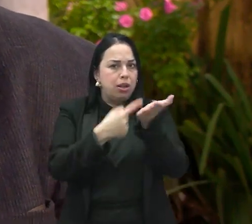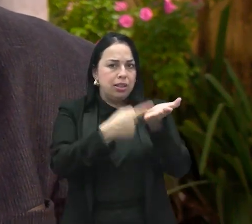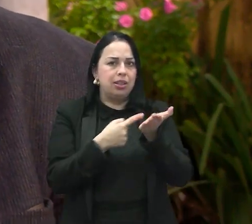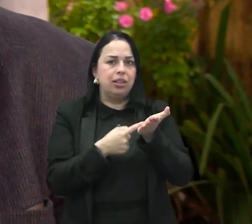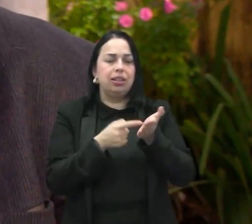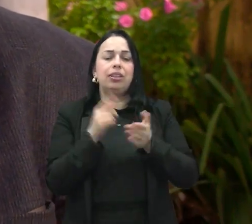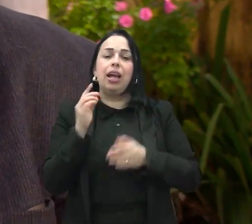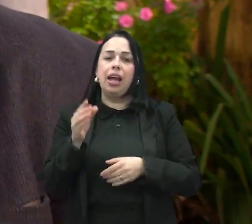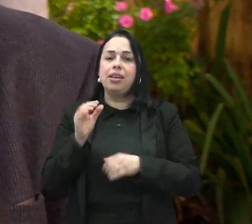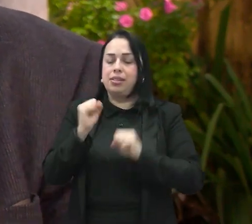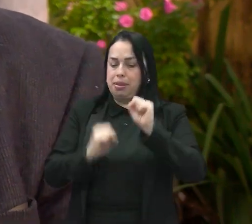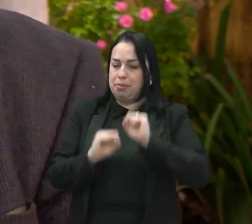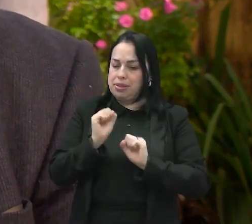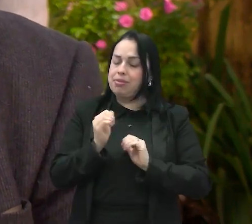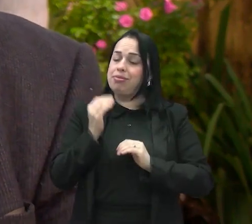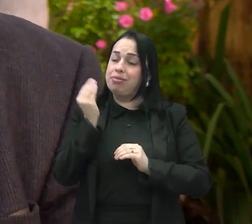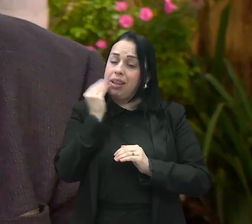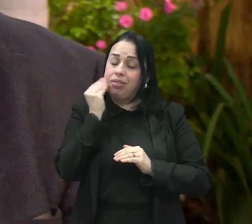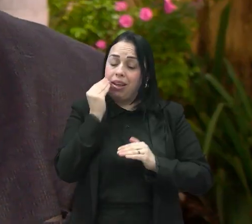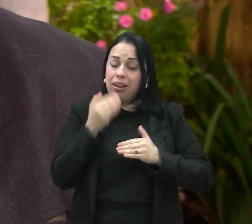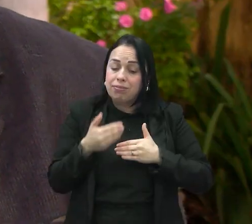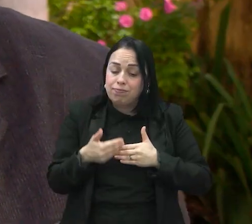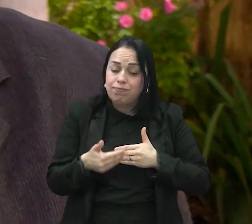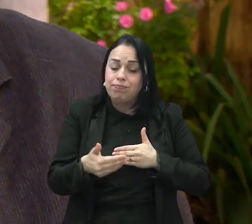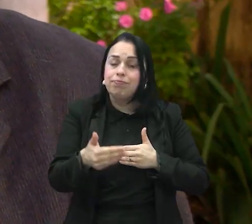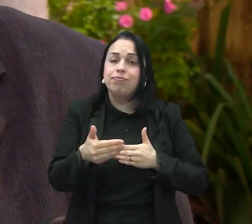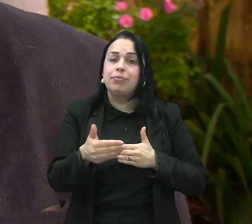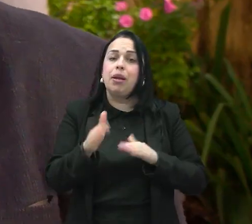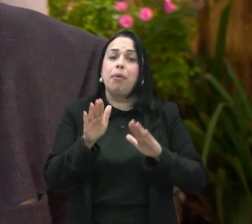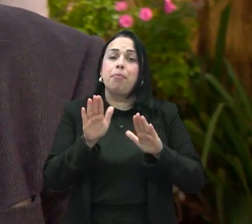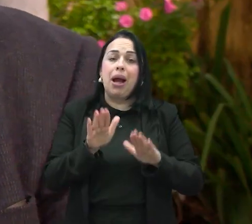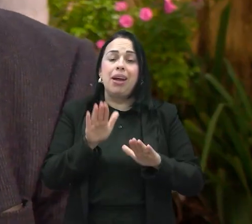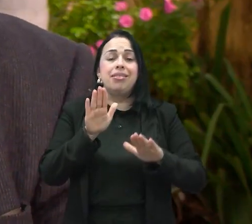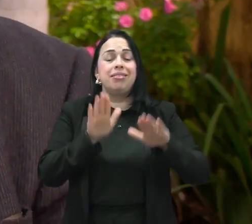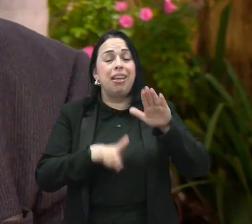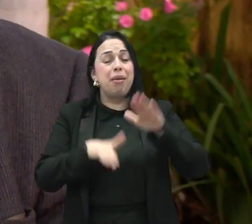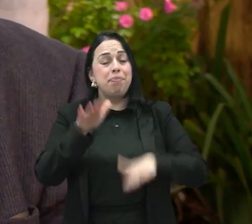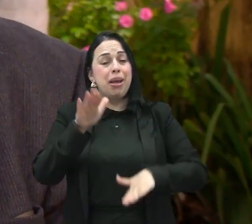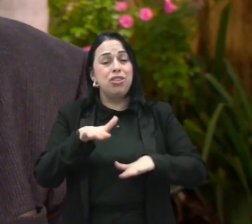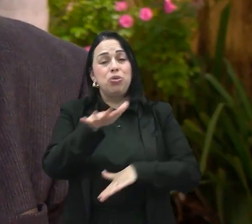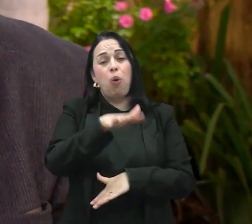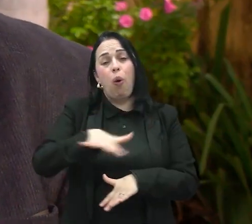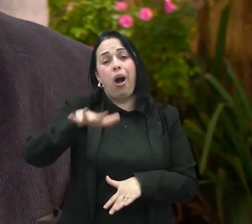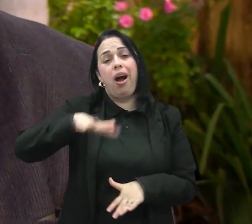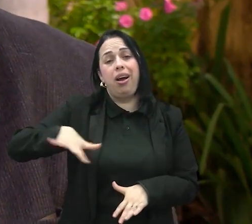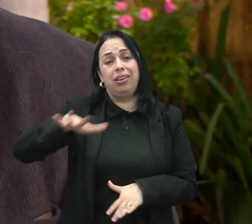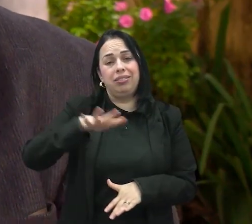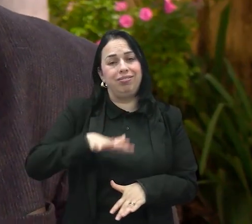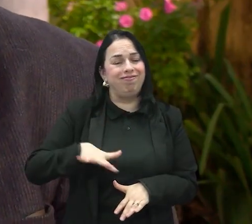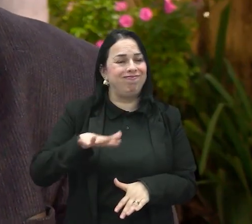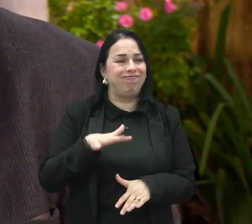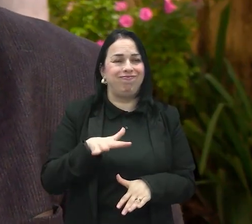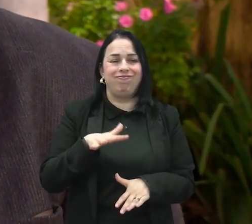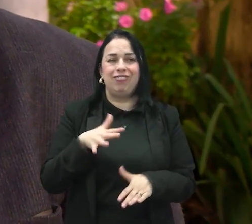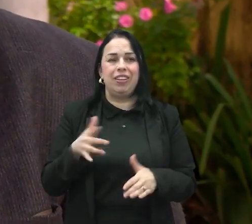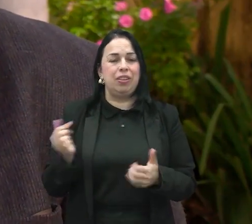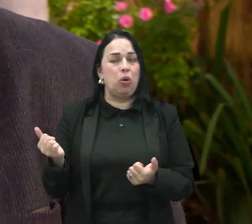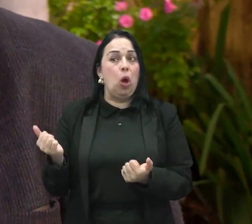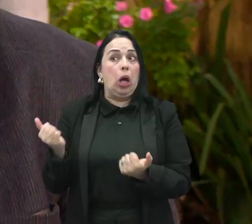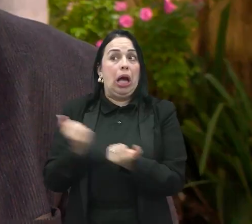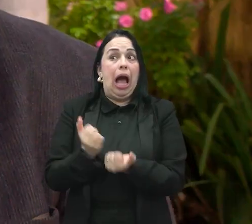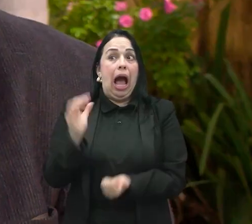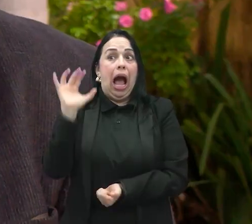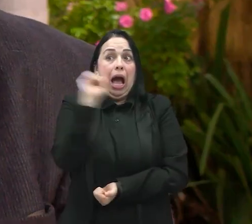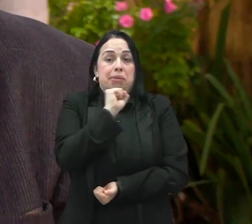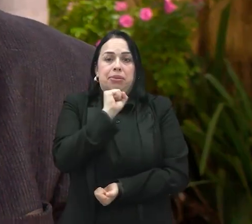poderão, nesse período, tentar se reorganizar. Mas vale ressaltar que, a depender do segmento ou do setor, não é uma